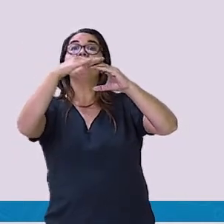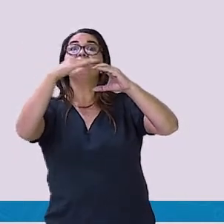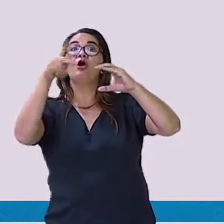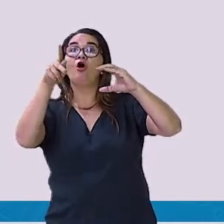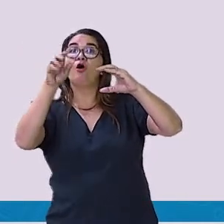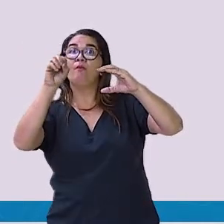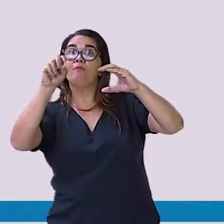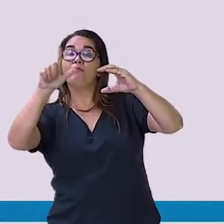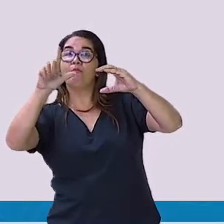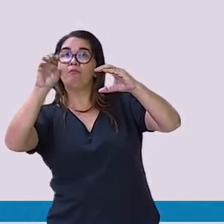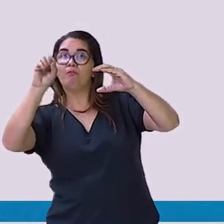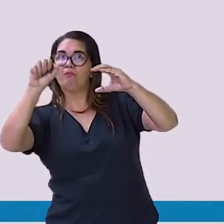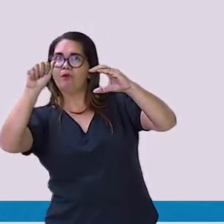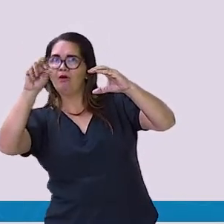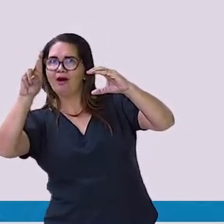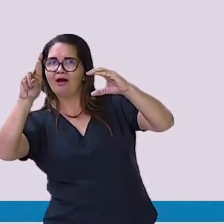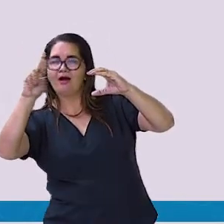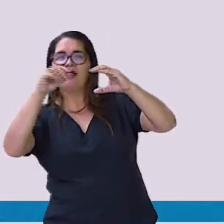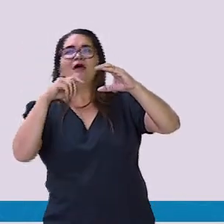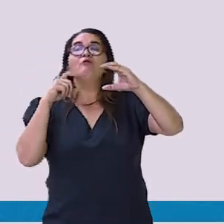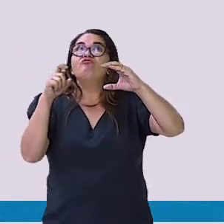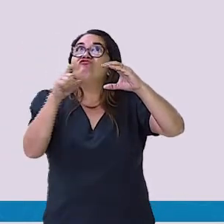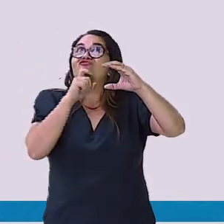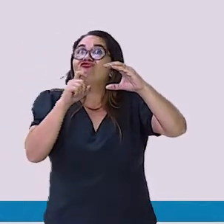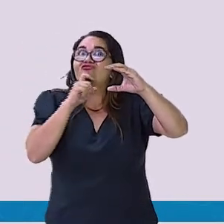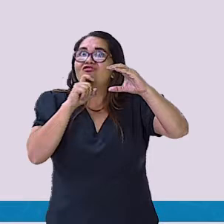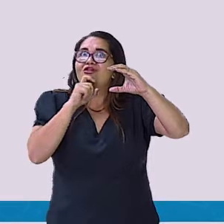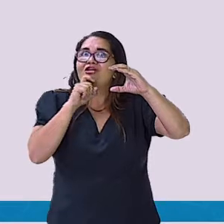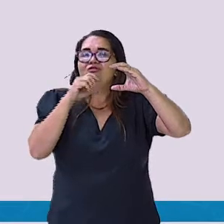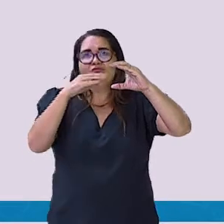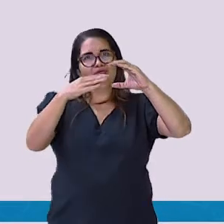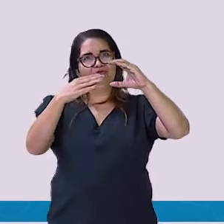frio, tá? Nós vamos encontrar